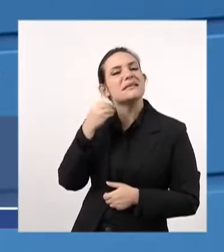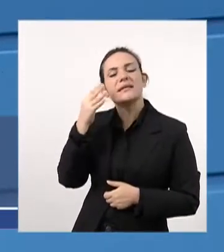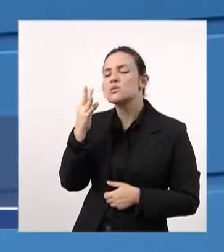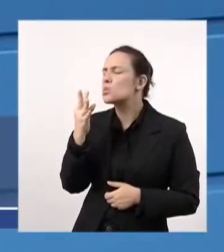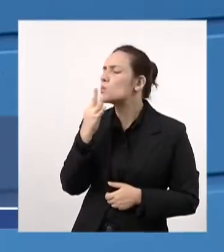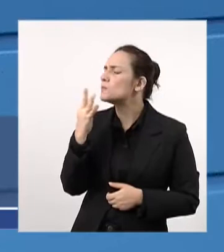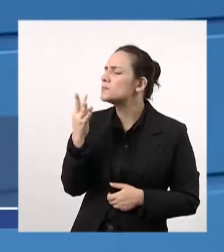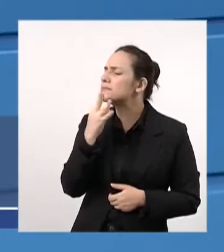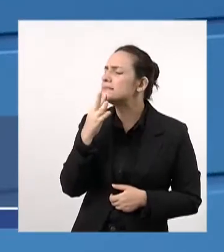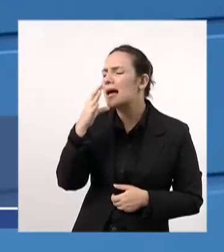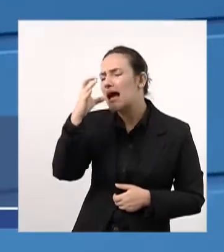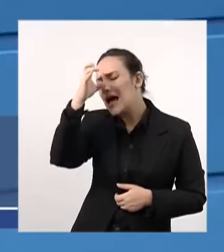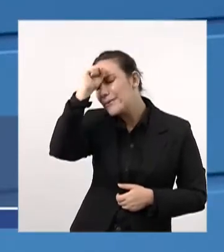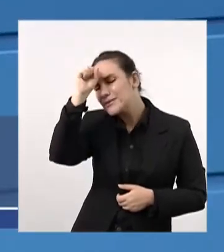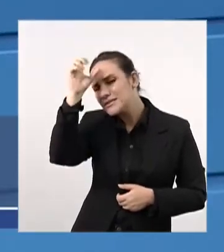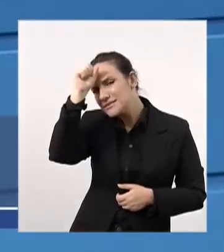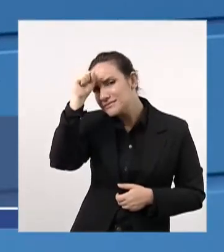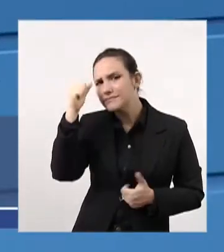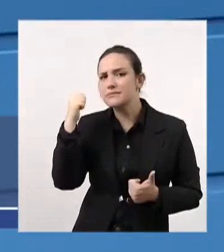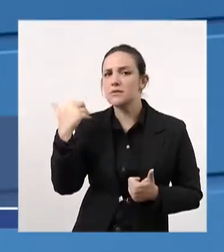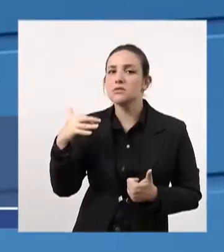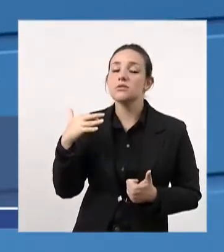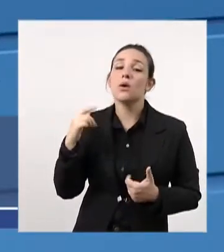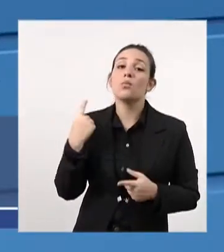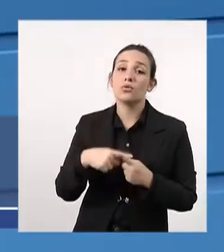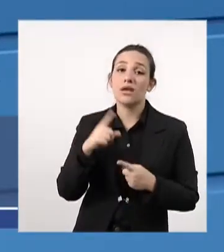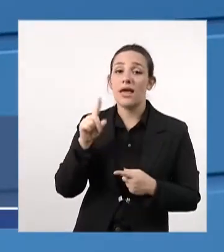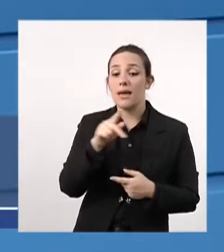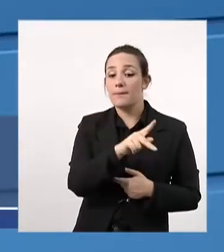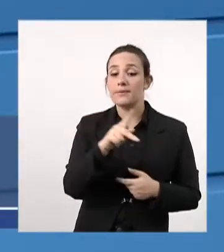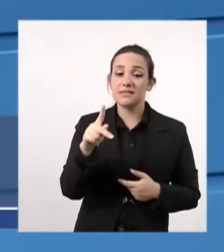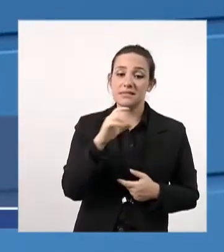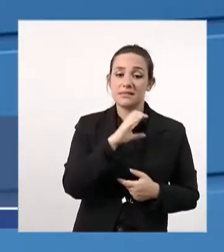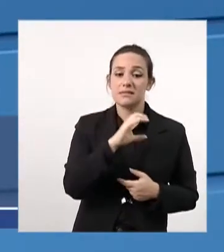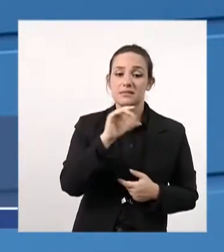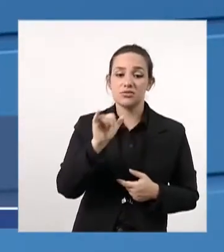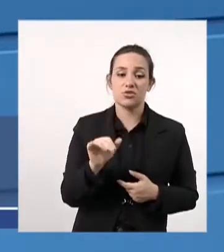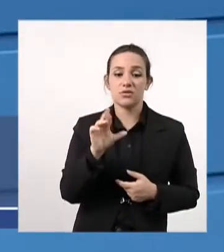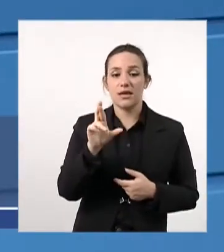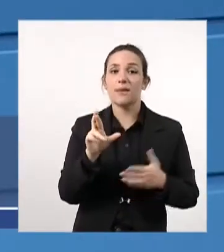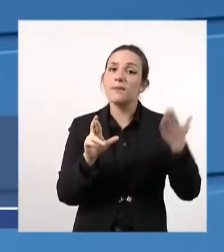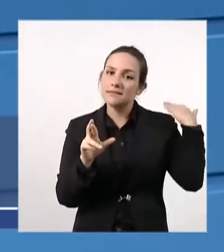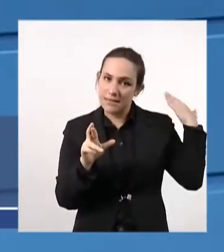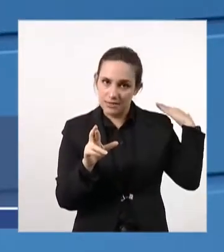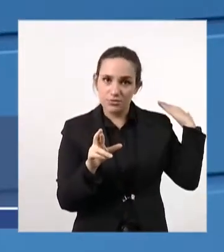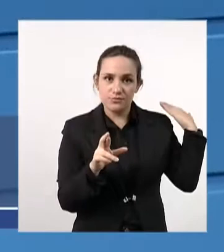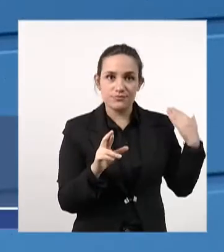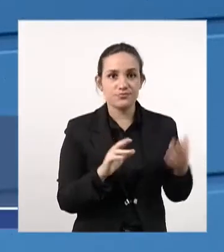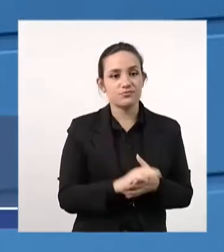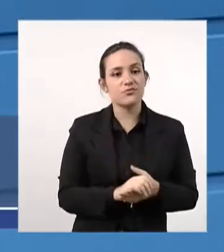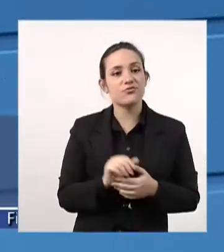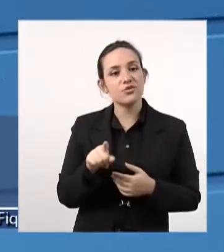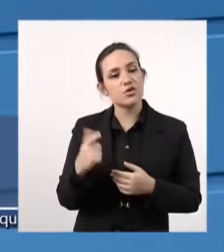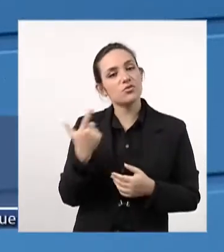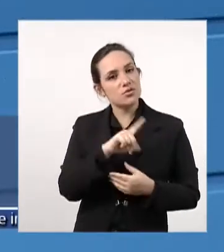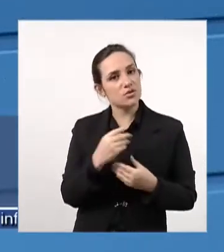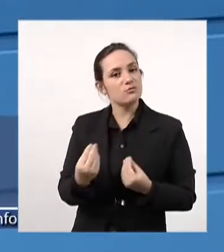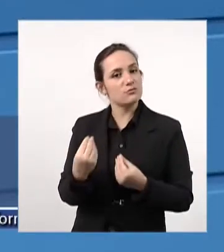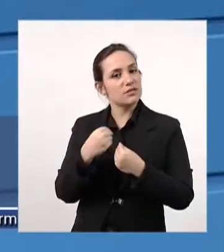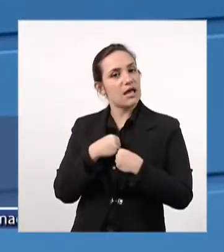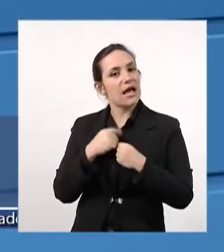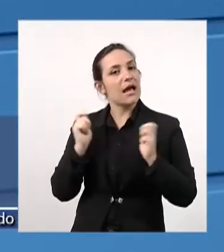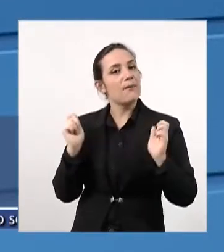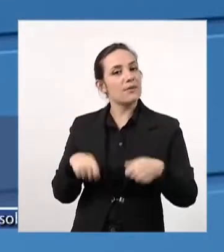conhecimento, inclusive como presidente da CCJ, naquele primeiro momento, nos deu aqui a condição necessária para que